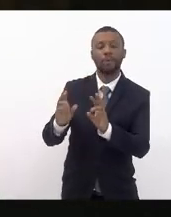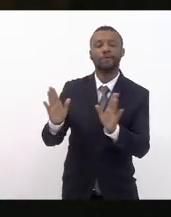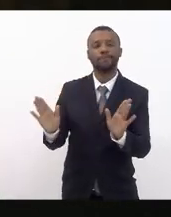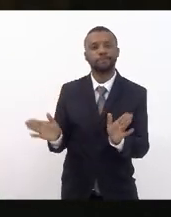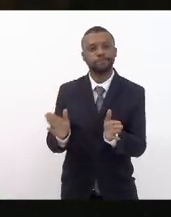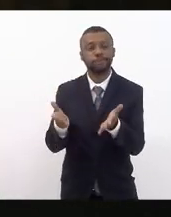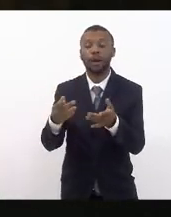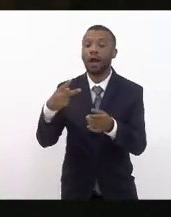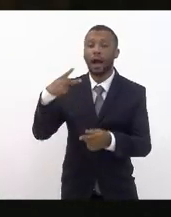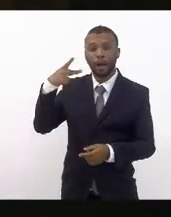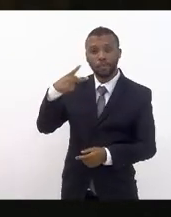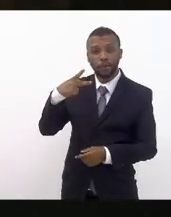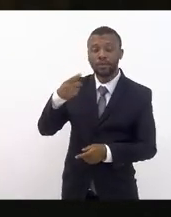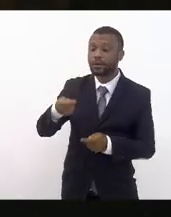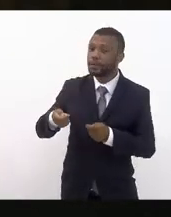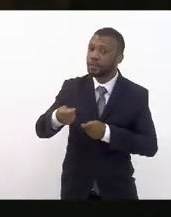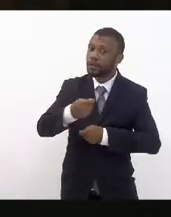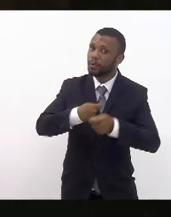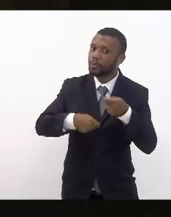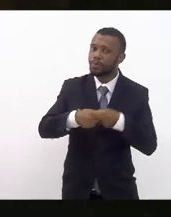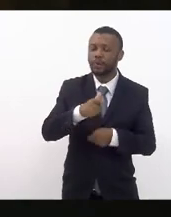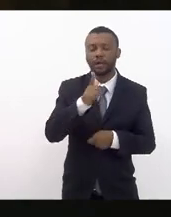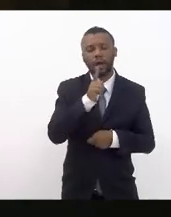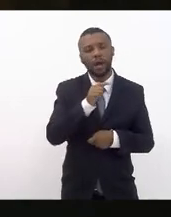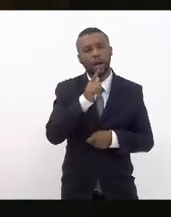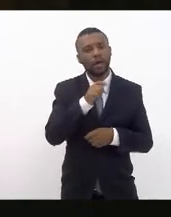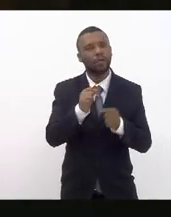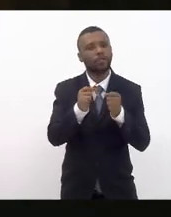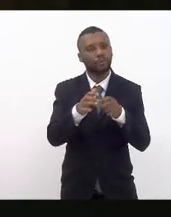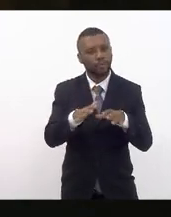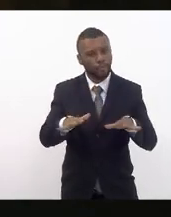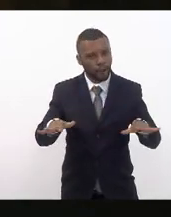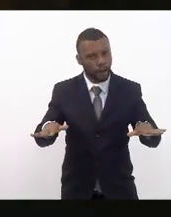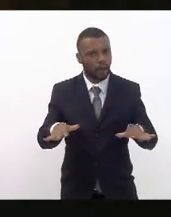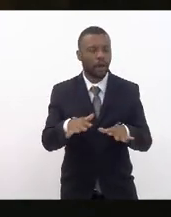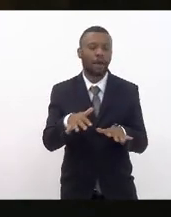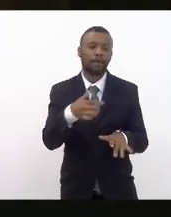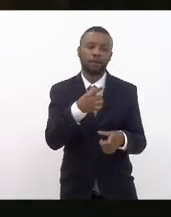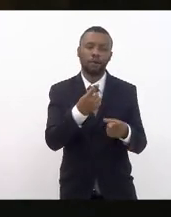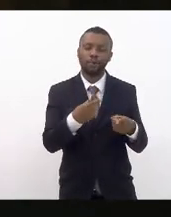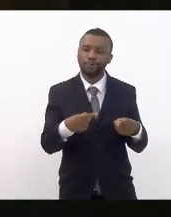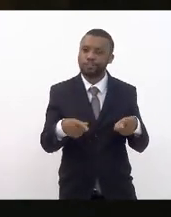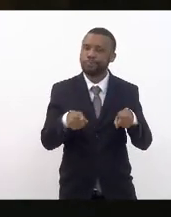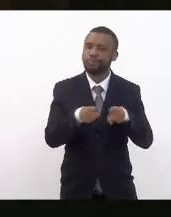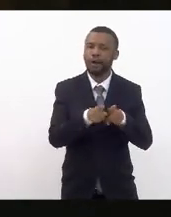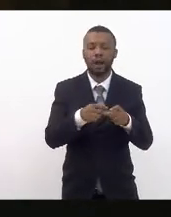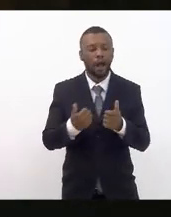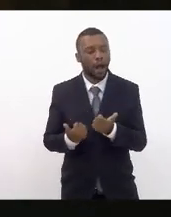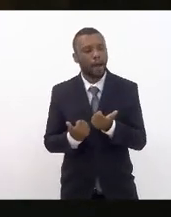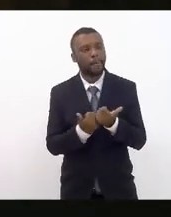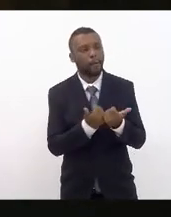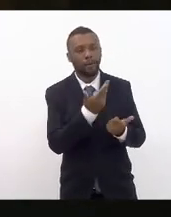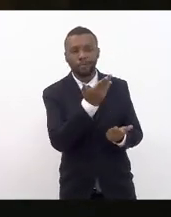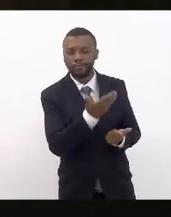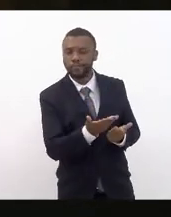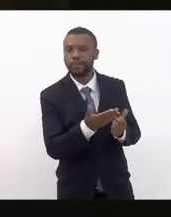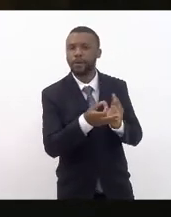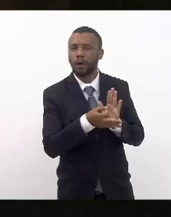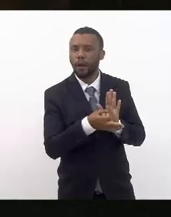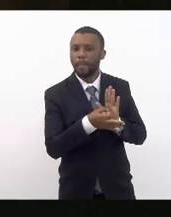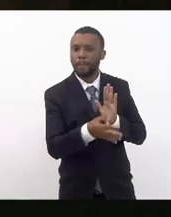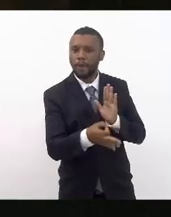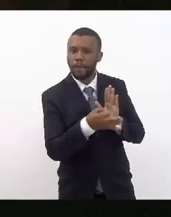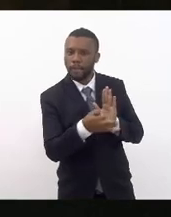da economia do mar no estado do Rio de Janeiro. Me somo a Vossa Excelência pelas suas exposições